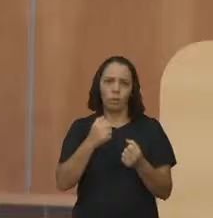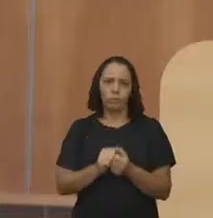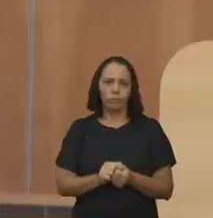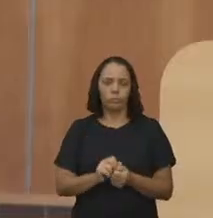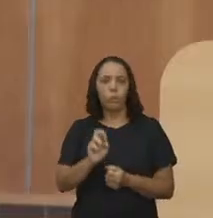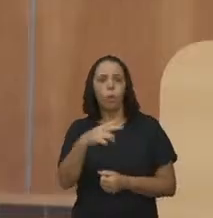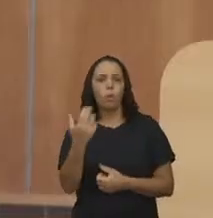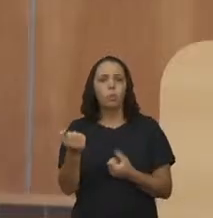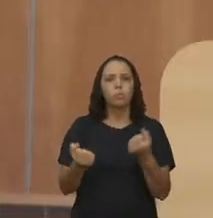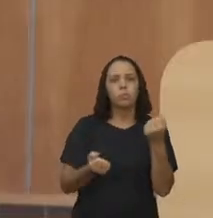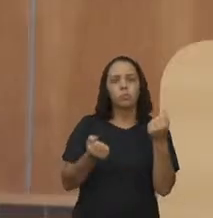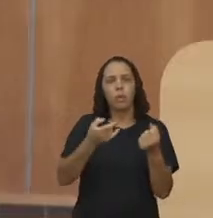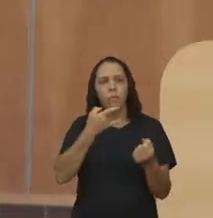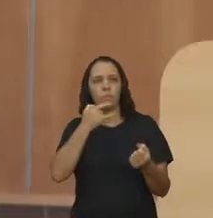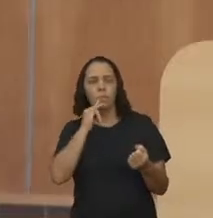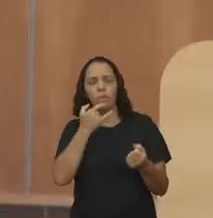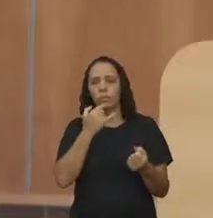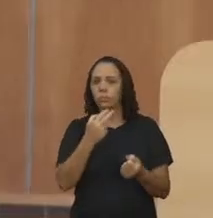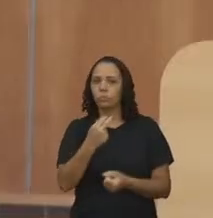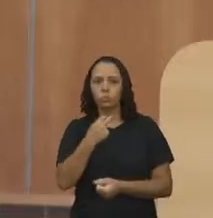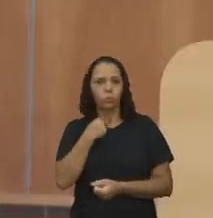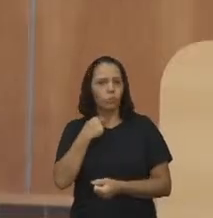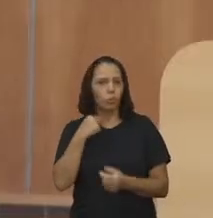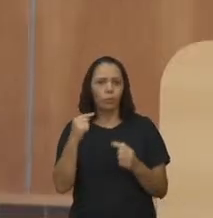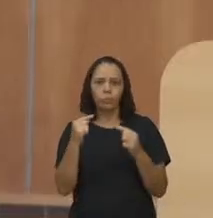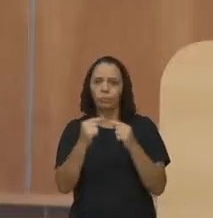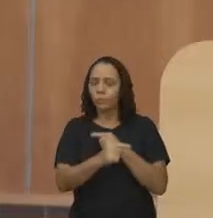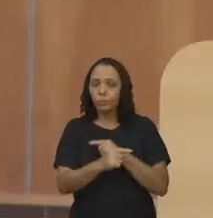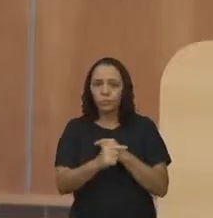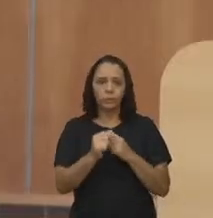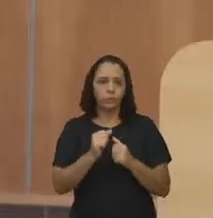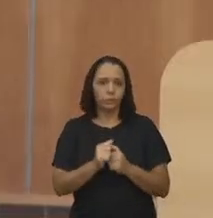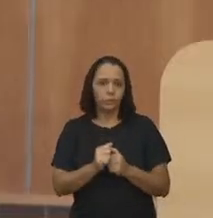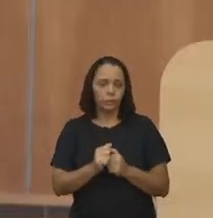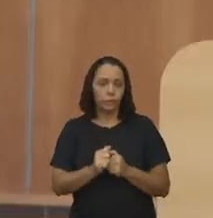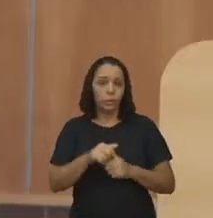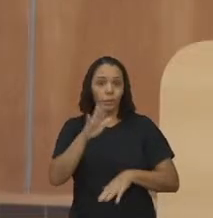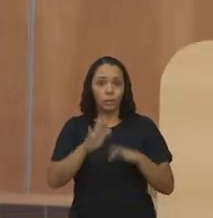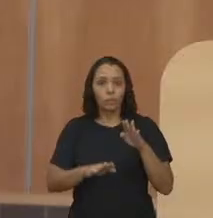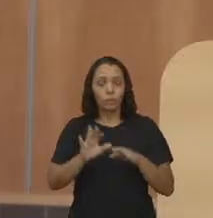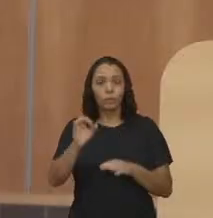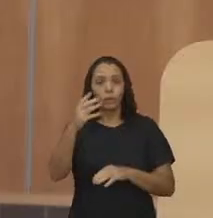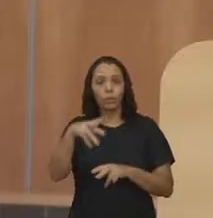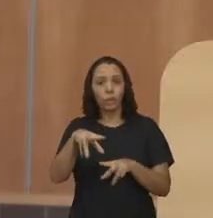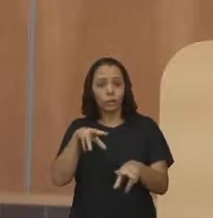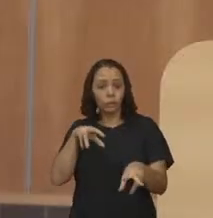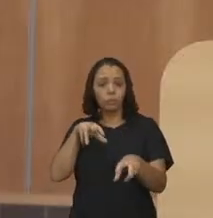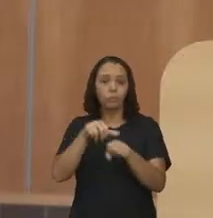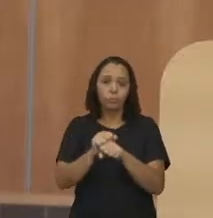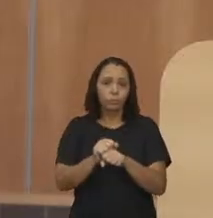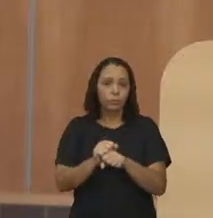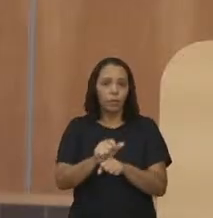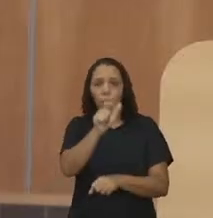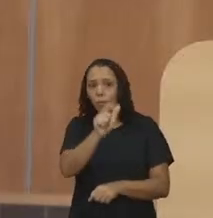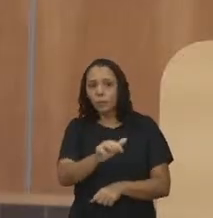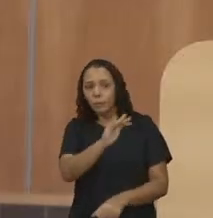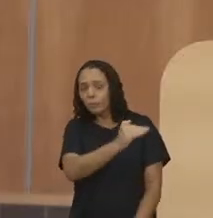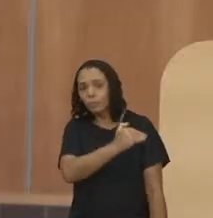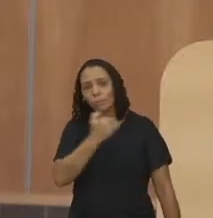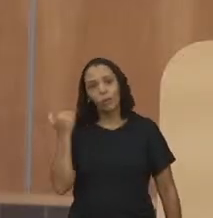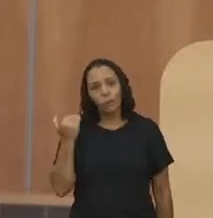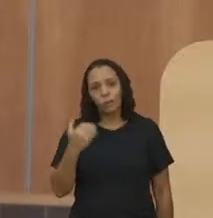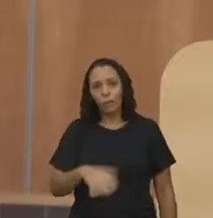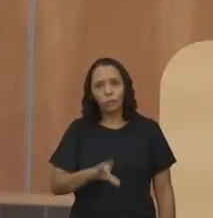situações que você vê, noticiários, pessoas embriagadas, e a vez tirando a vida das pessoas que estão passeando, estão andando ali pela